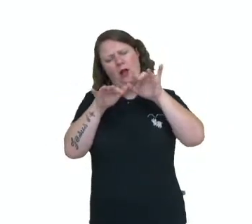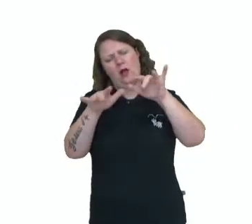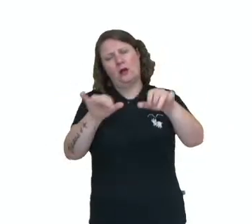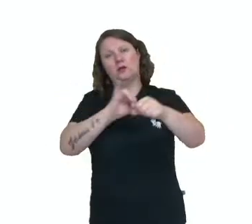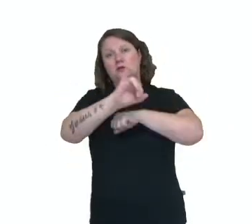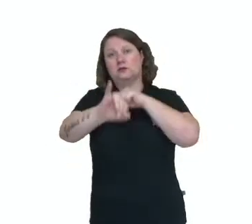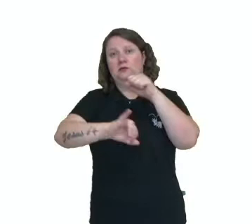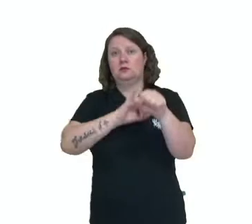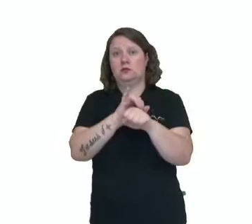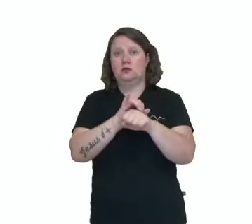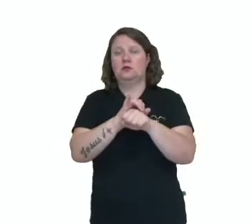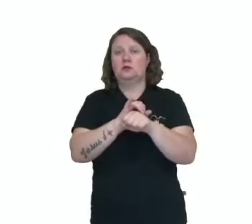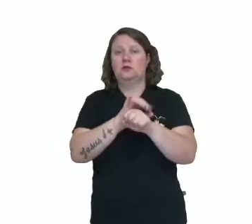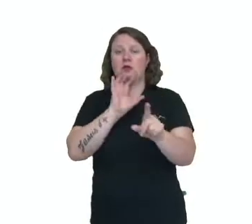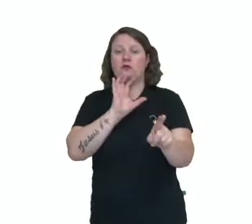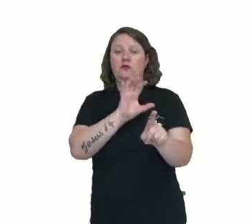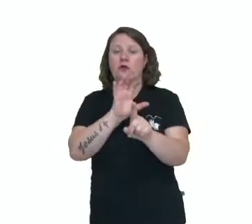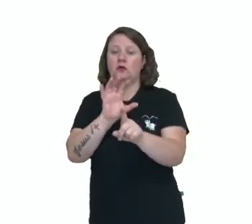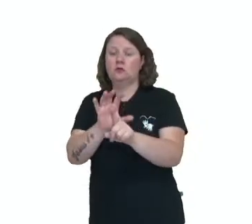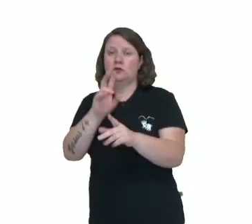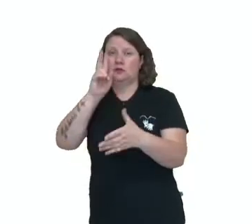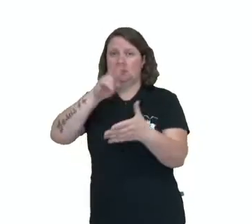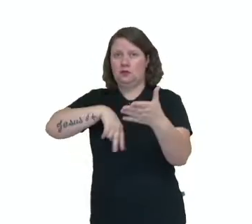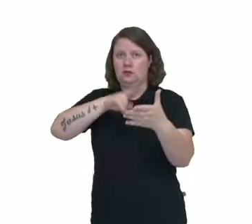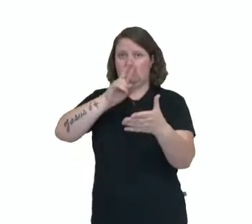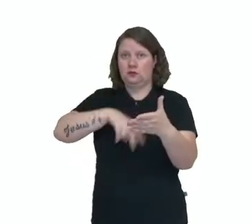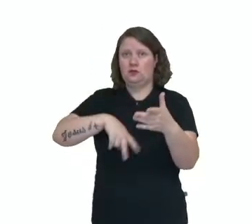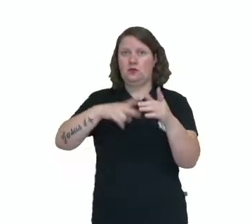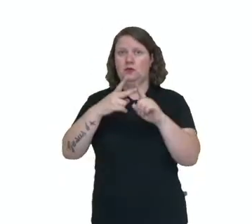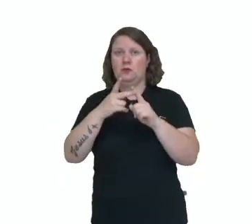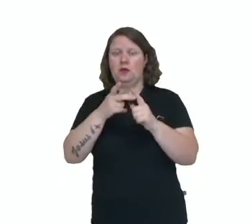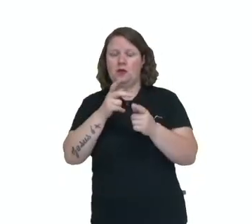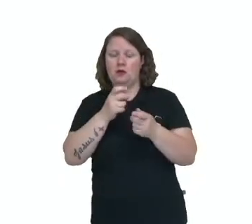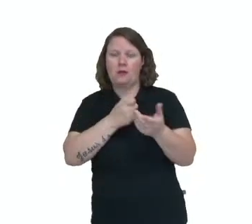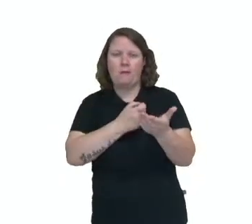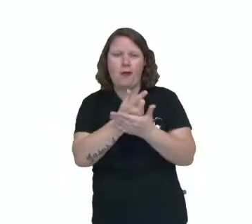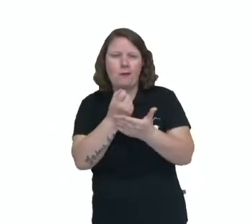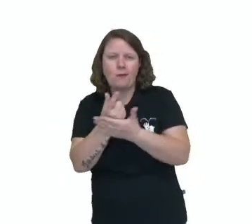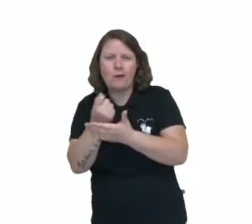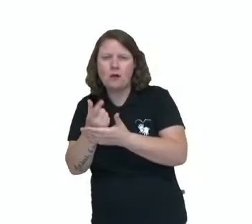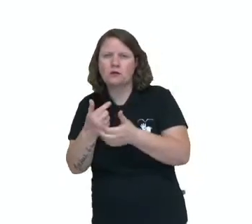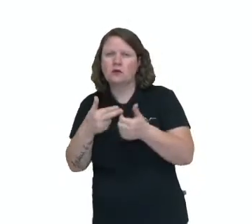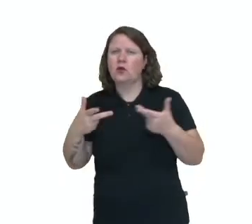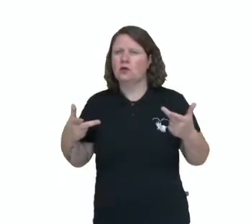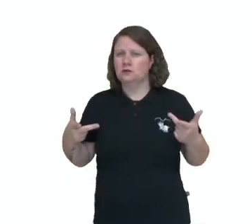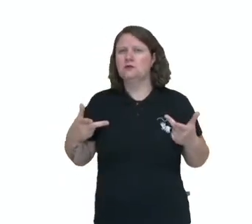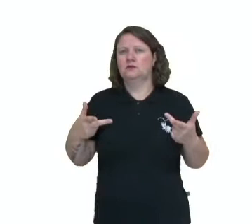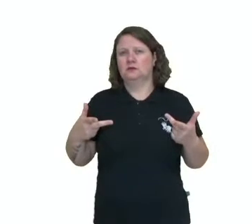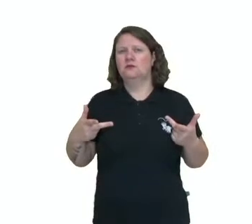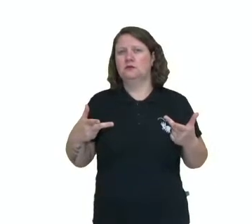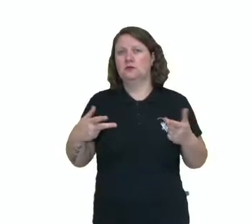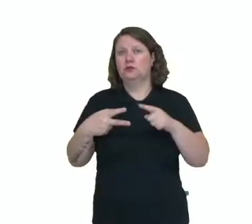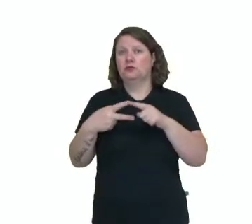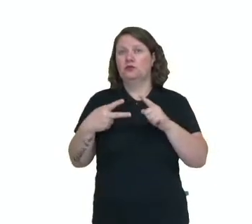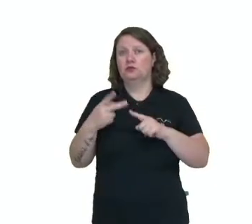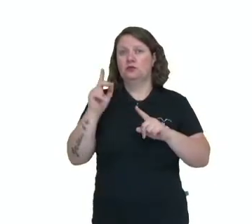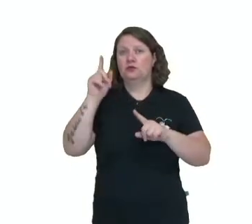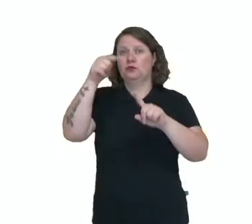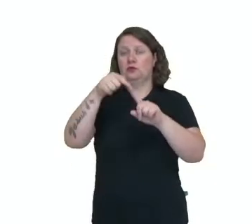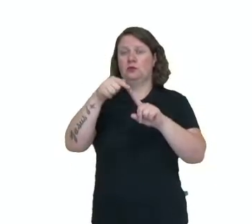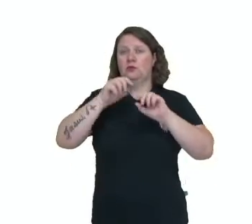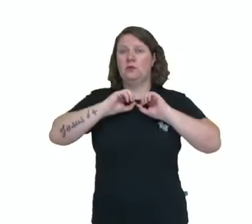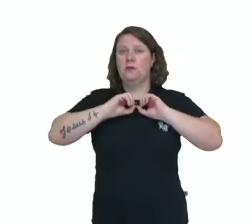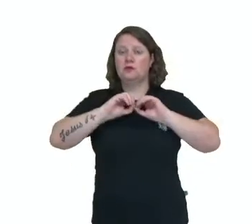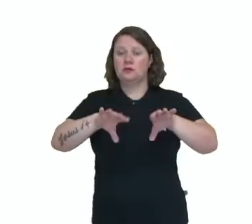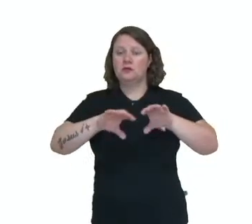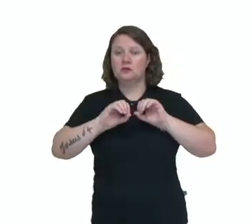e eleitores, têm sido usadas em uma escola particular do interior paulista para ensinar